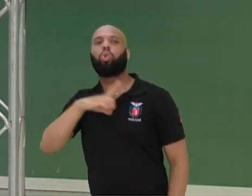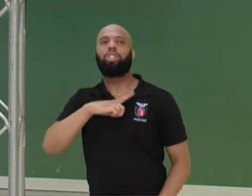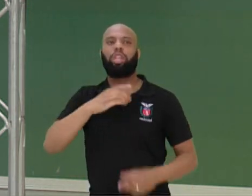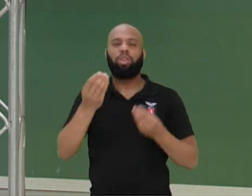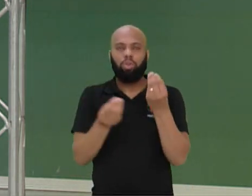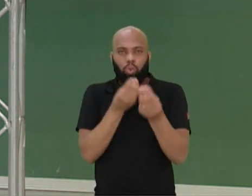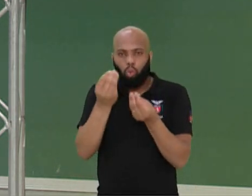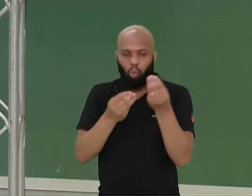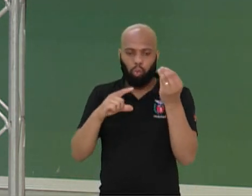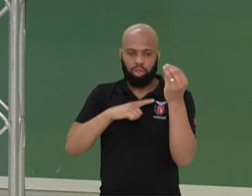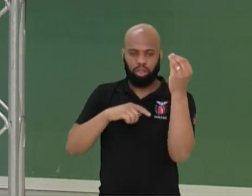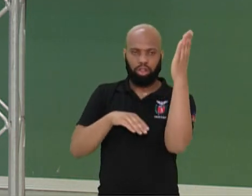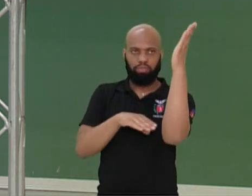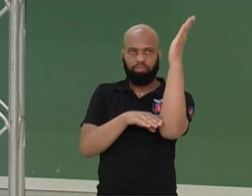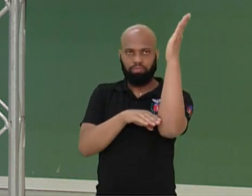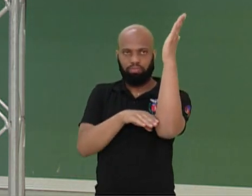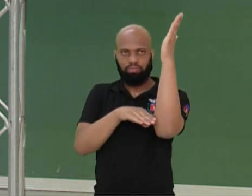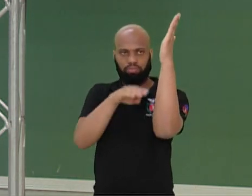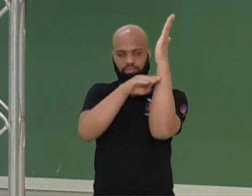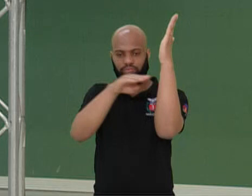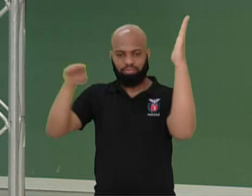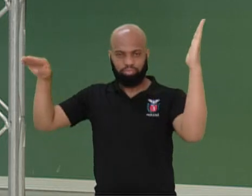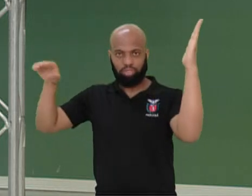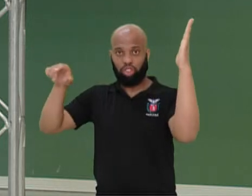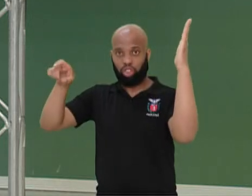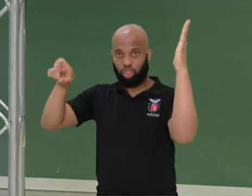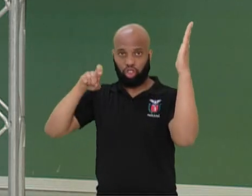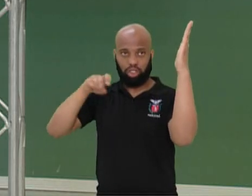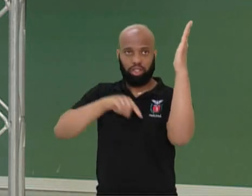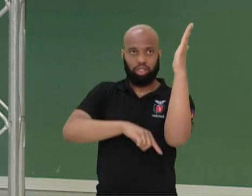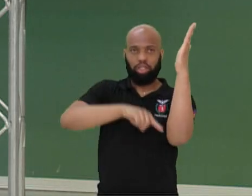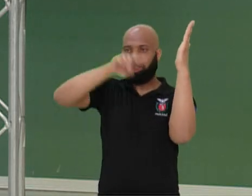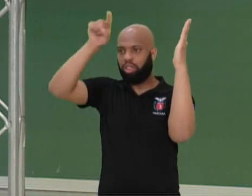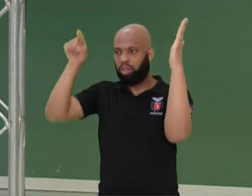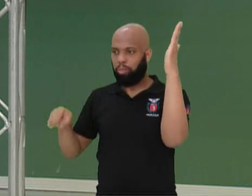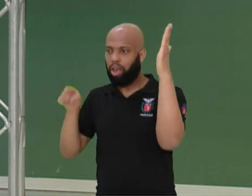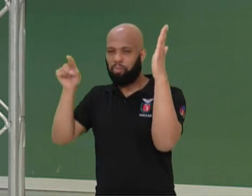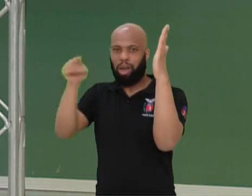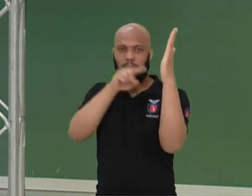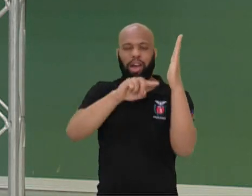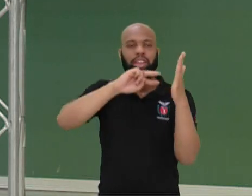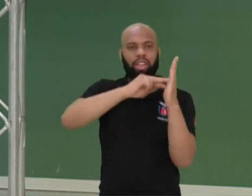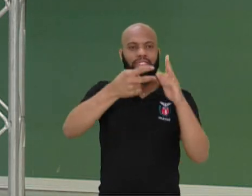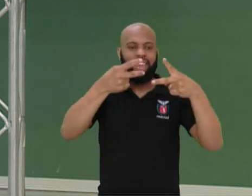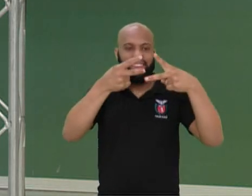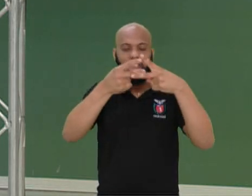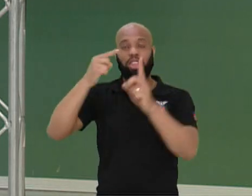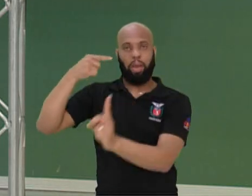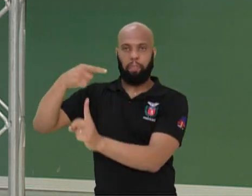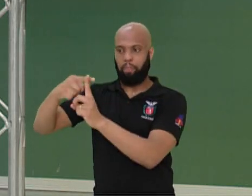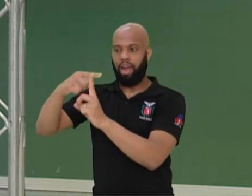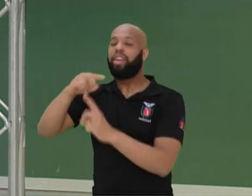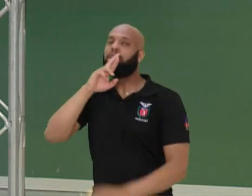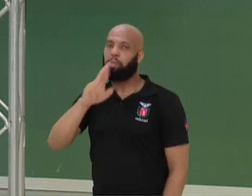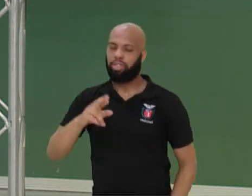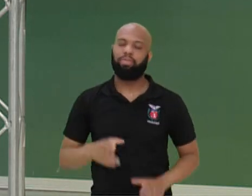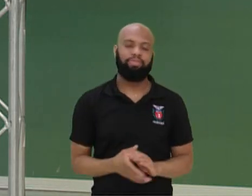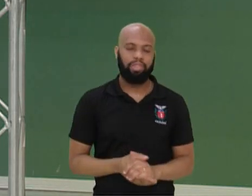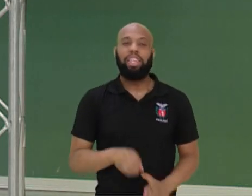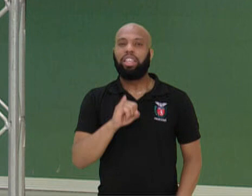o eixo X em 2 valores, como a gente pode perceber lá, significa então que o delta é positivo, tá? Se você tiver,